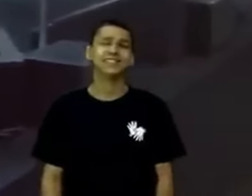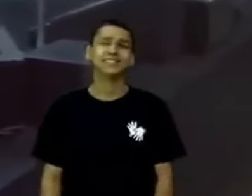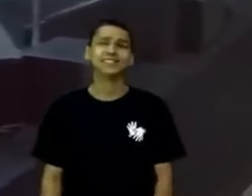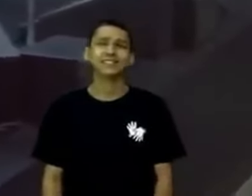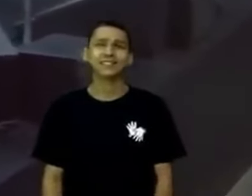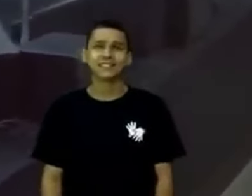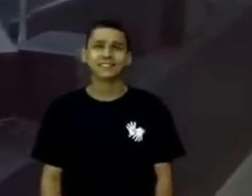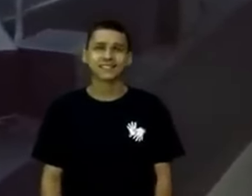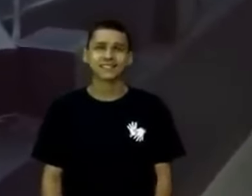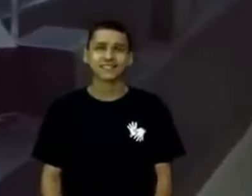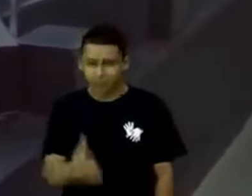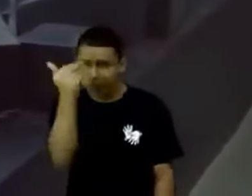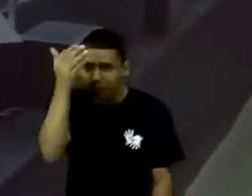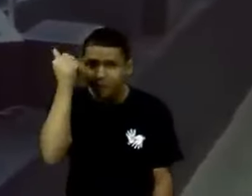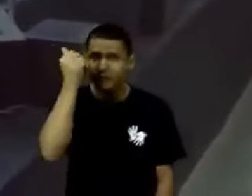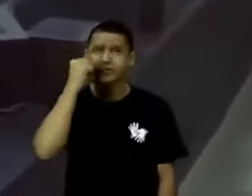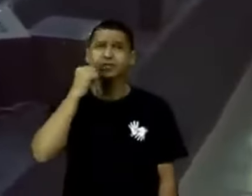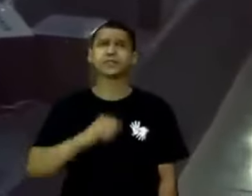Seu aquilo, pode